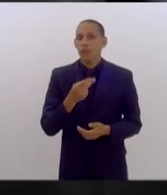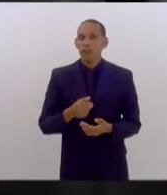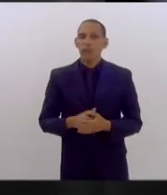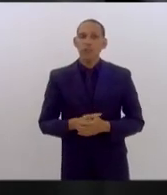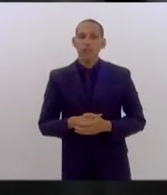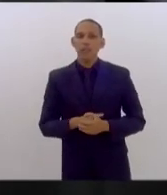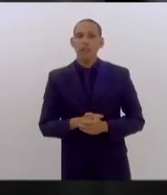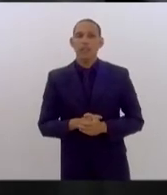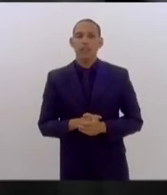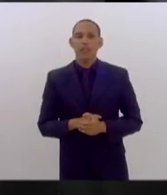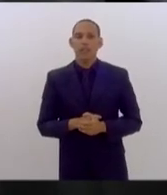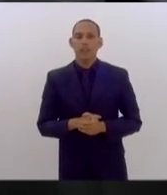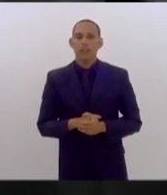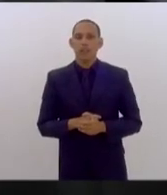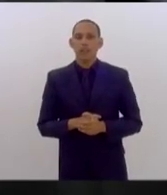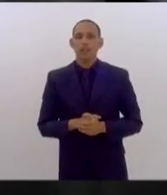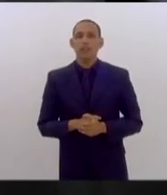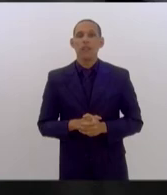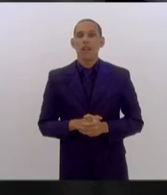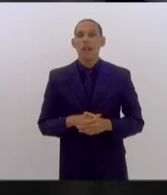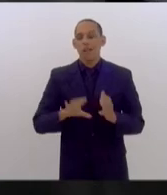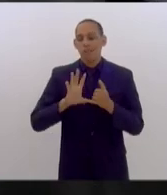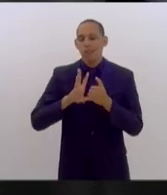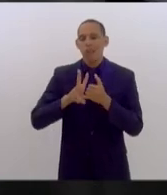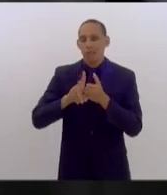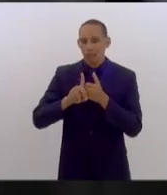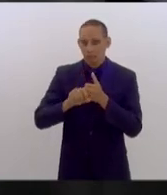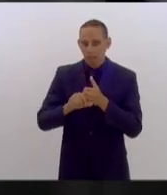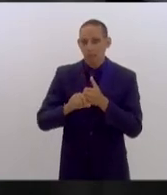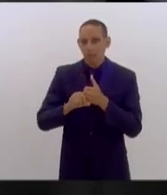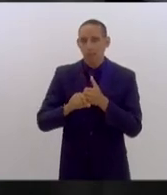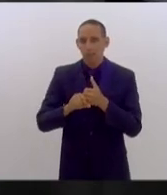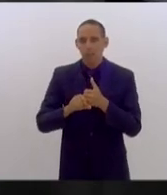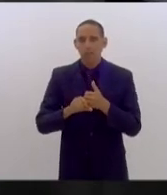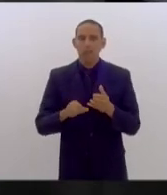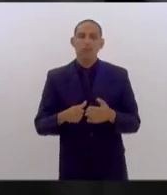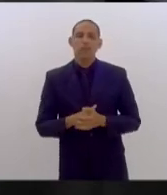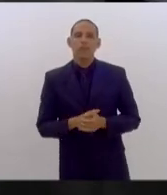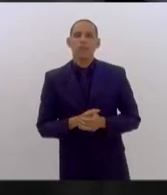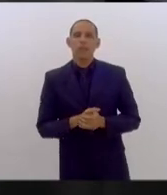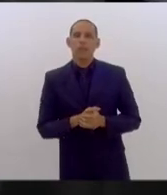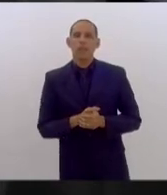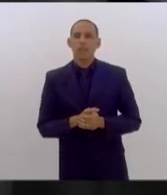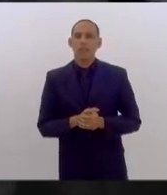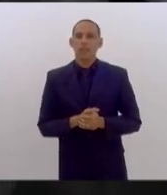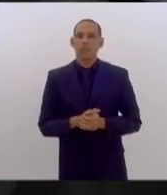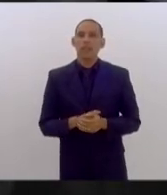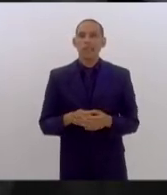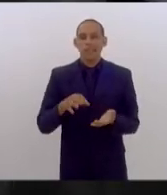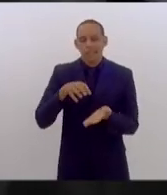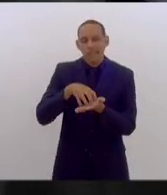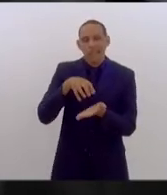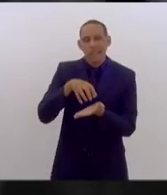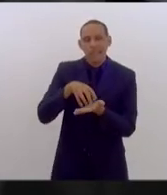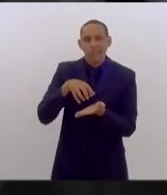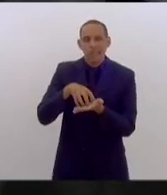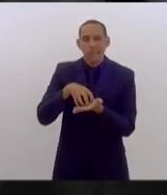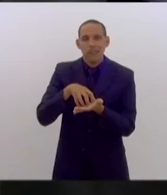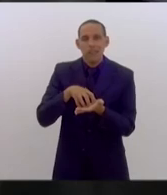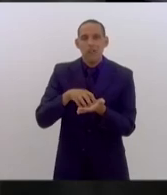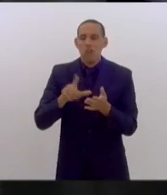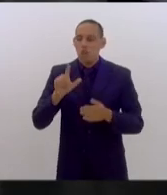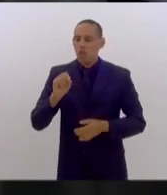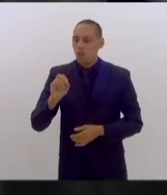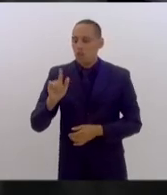sua terminologia auditoria patrimonial de todos os bens sob o controle da central logística